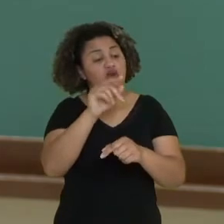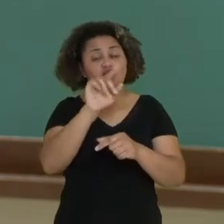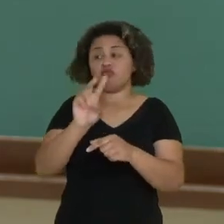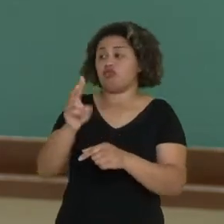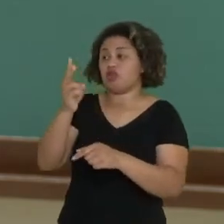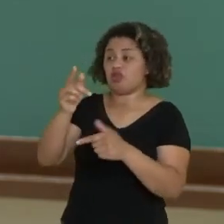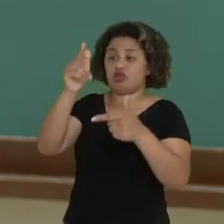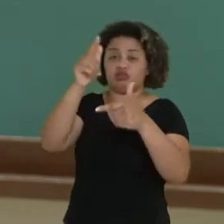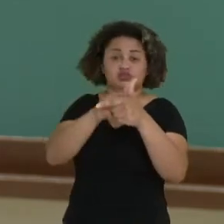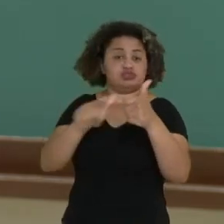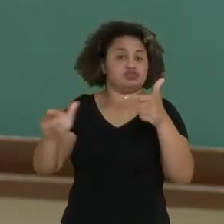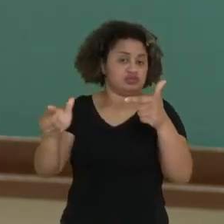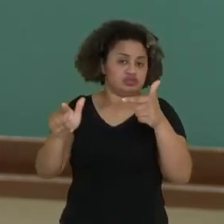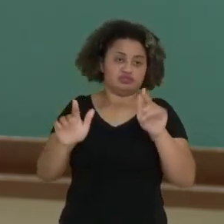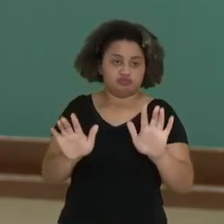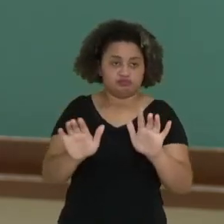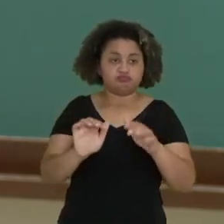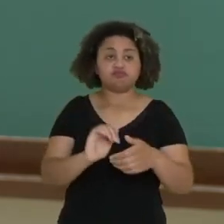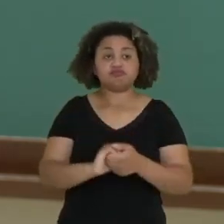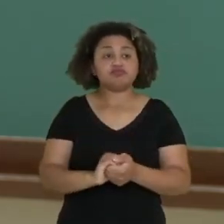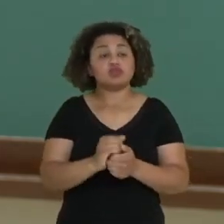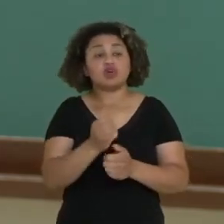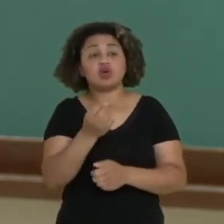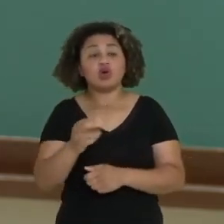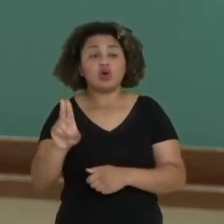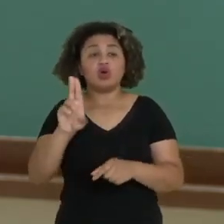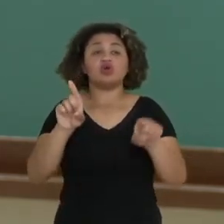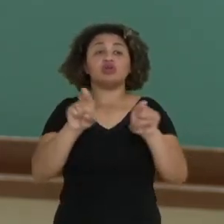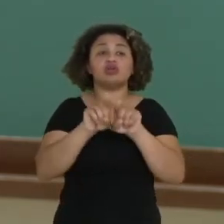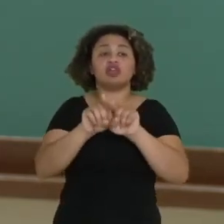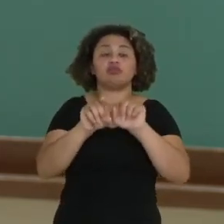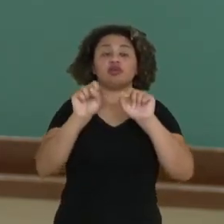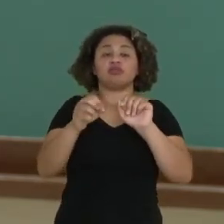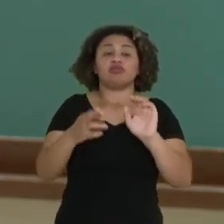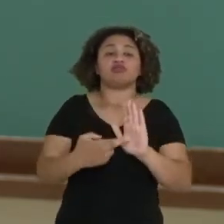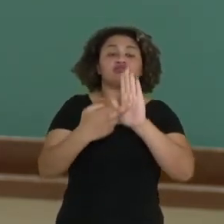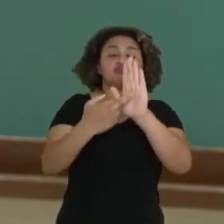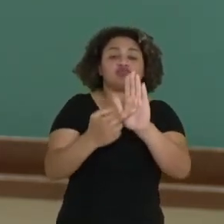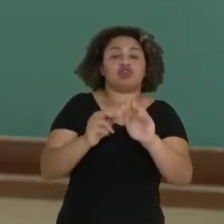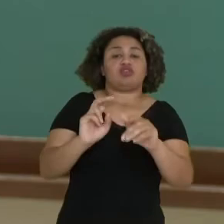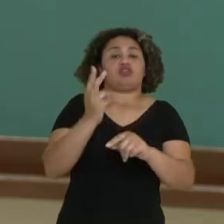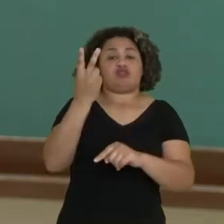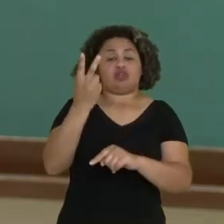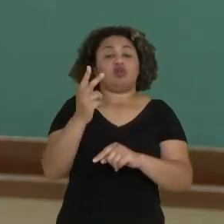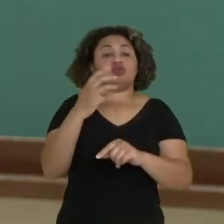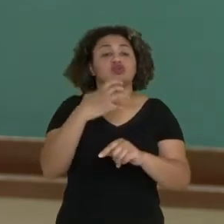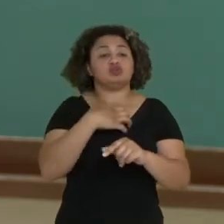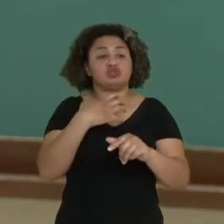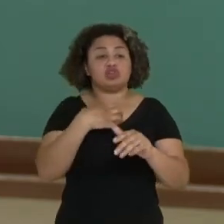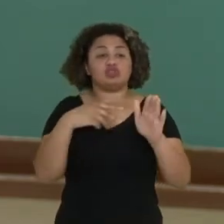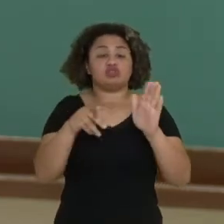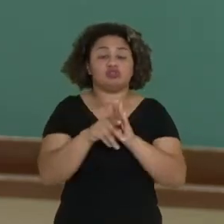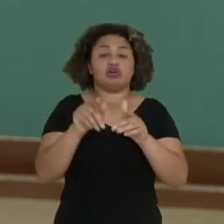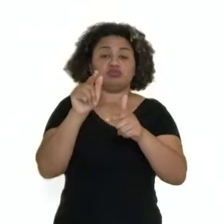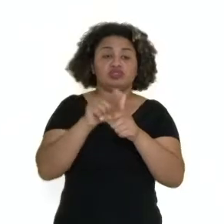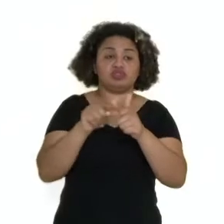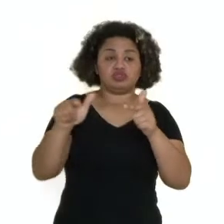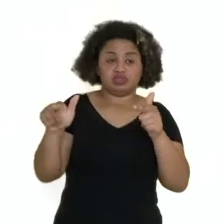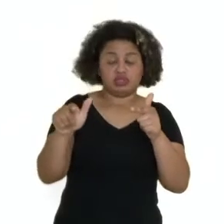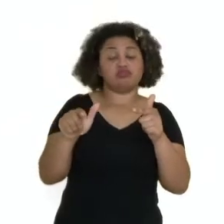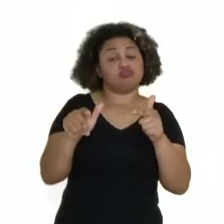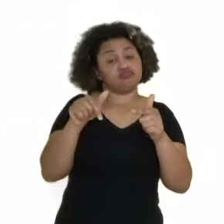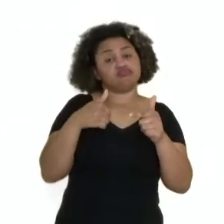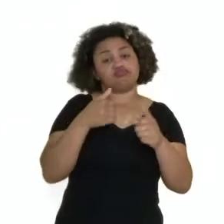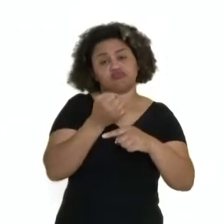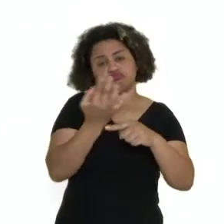pelo outro, ok? Ou representar dois valores na forma de divisão. Então, veja aqui, ó,